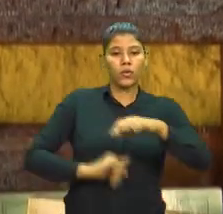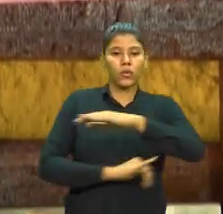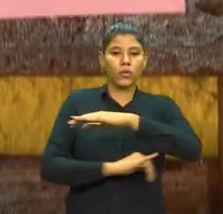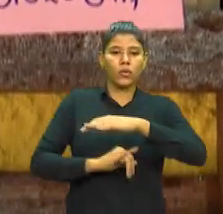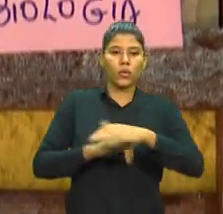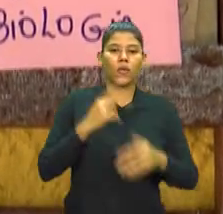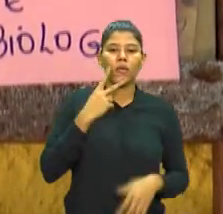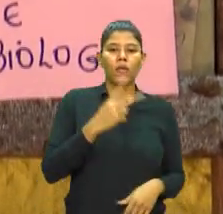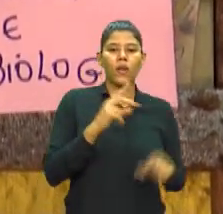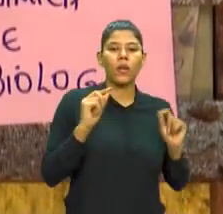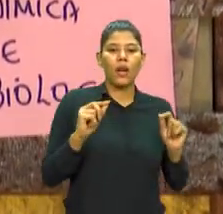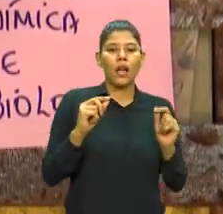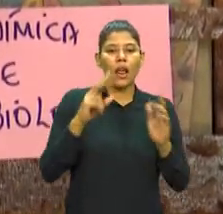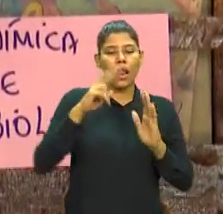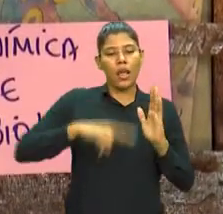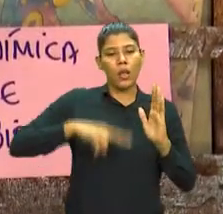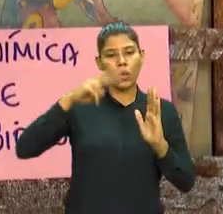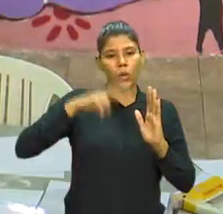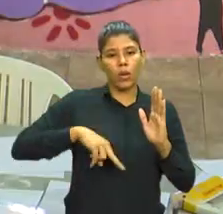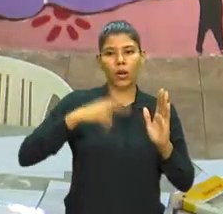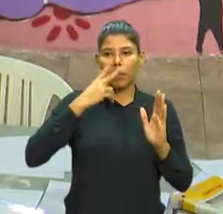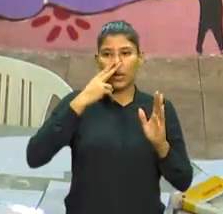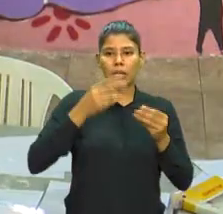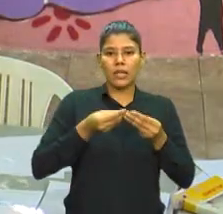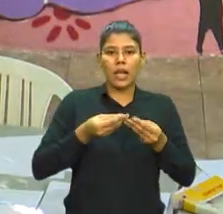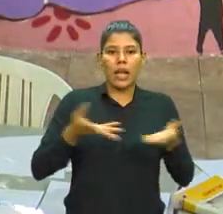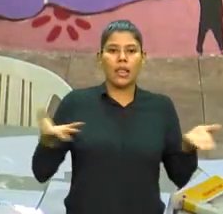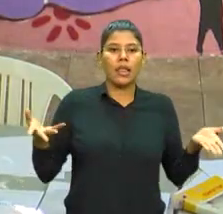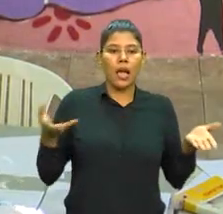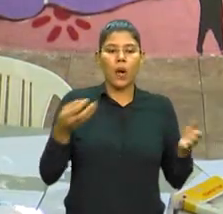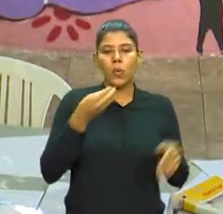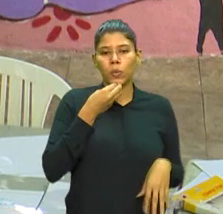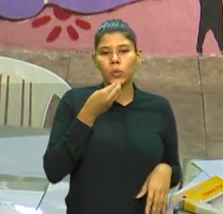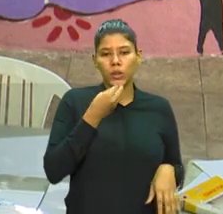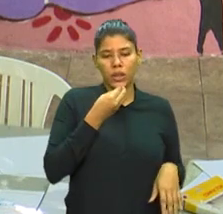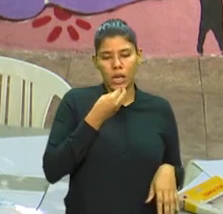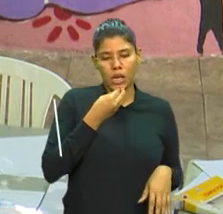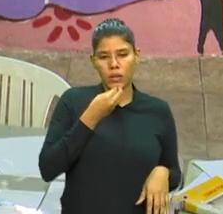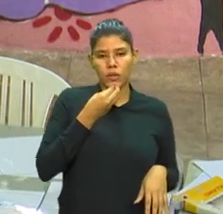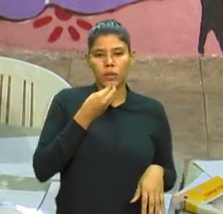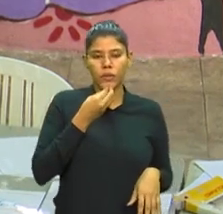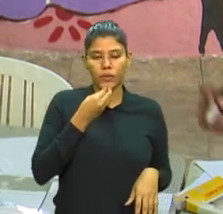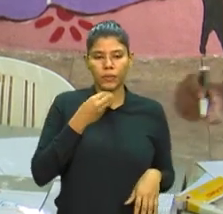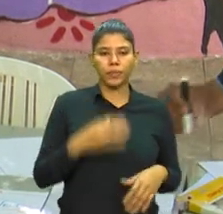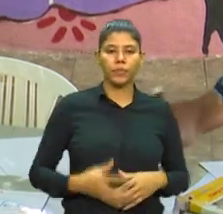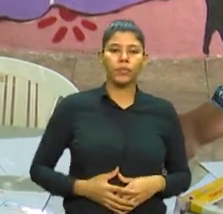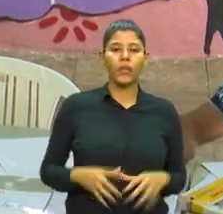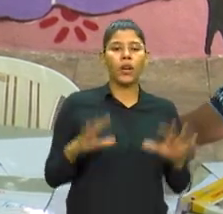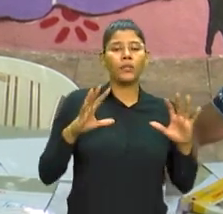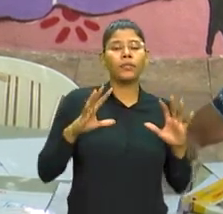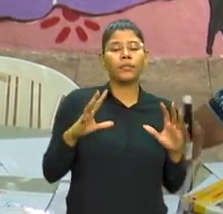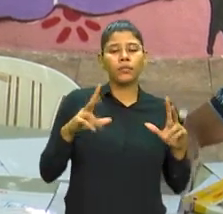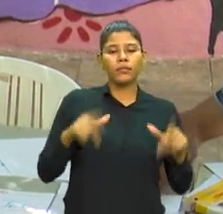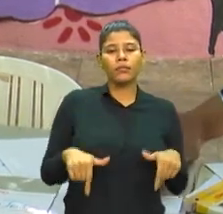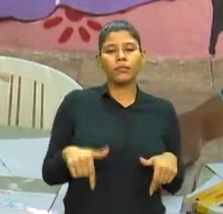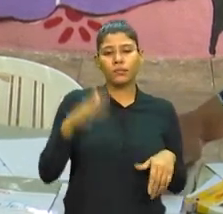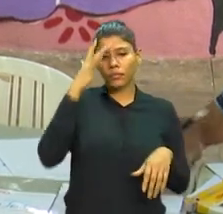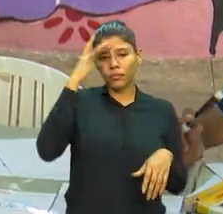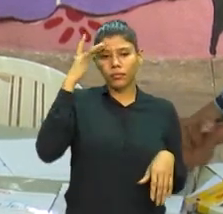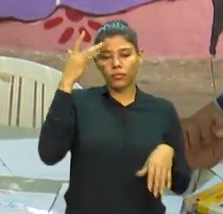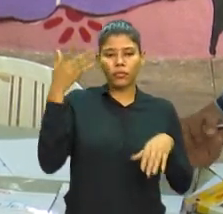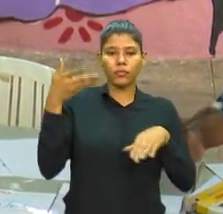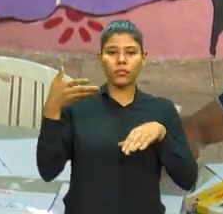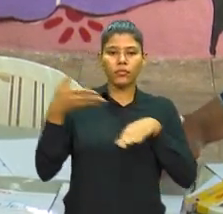leque de oportunidades para os usuários o projeto foi idealizado né por todos os usuários juntamente com a equipe né de